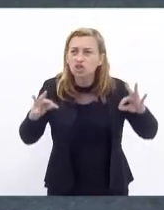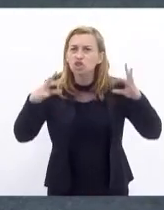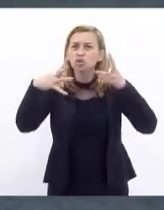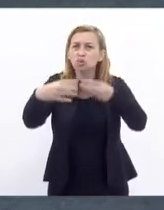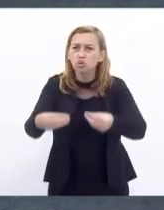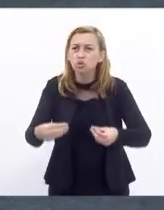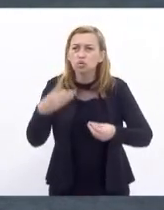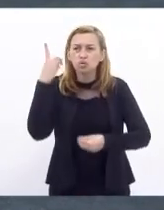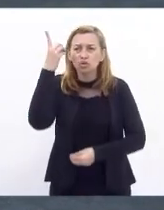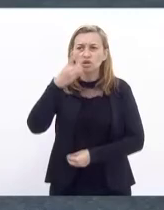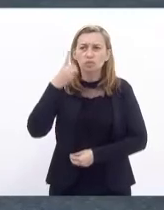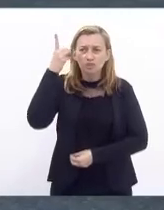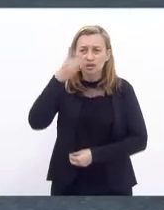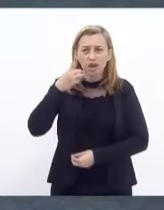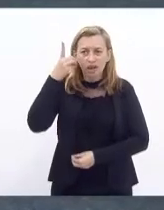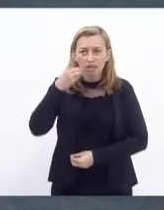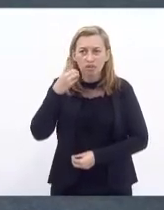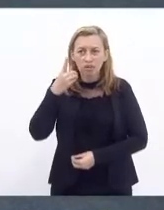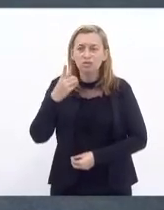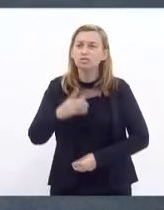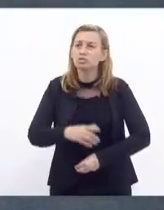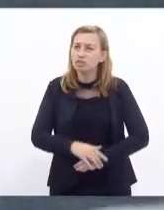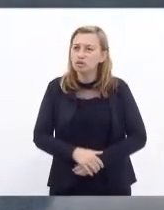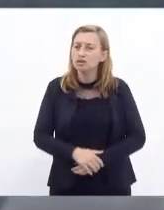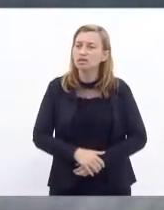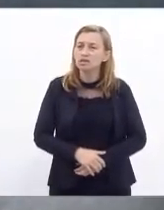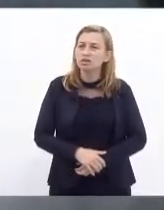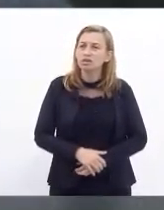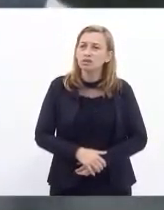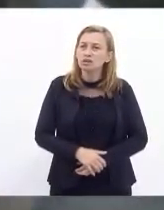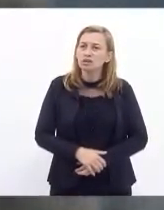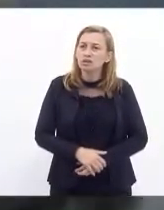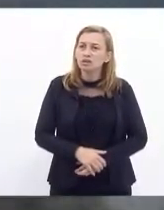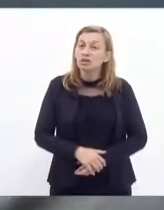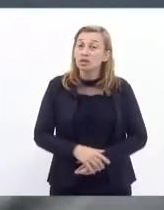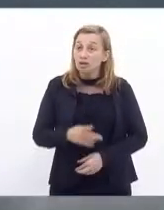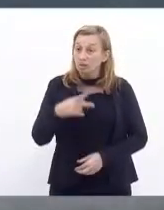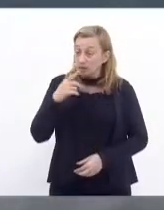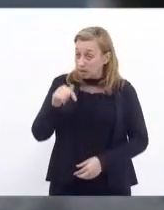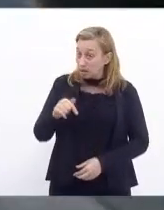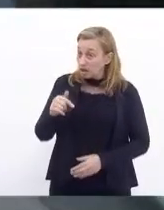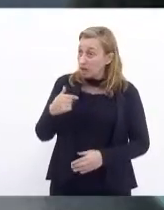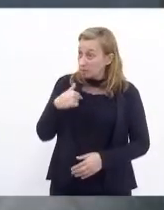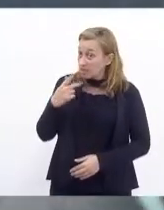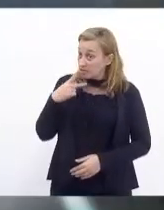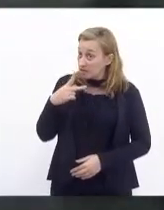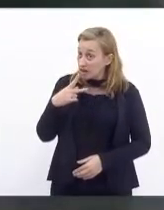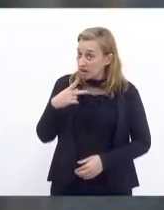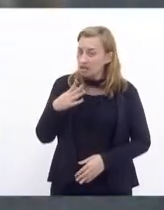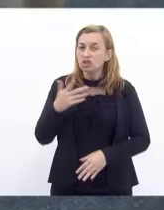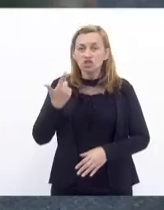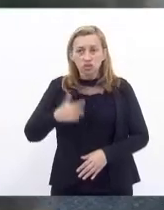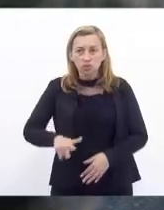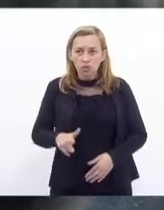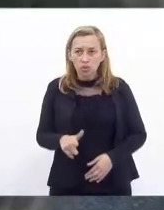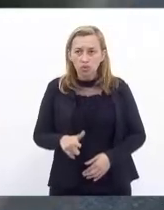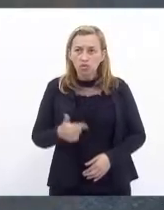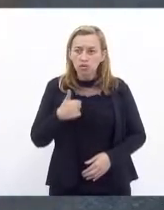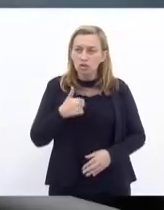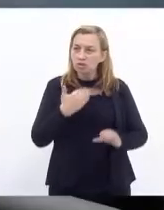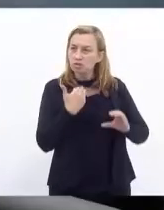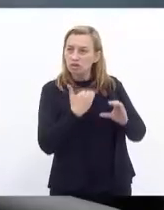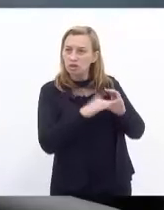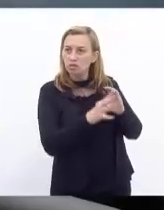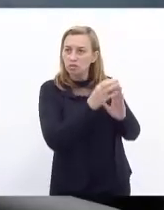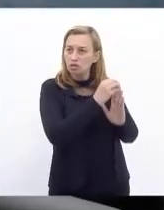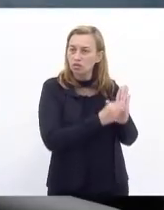os parlamentares, todos os deputados e deputadas. E fica aqui o meu protesto, e mais uma vez, estamos encaminhando